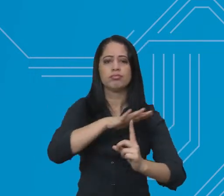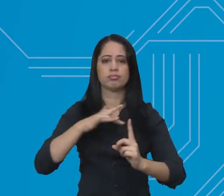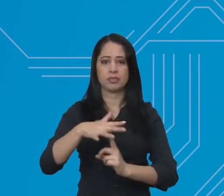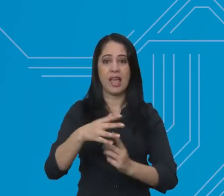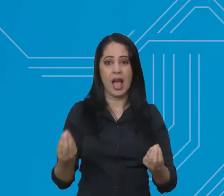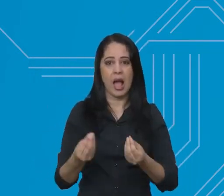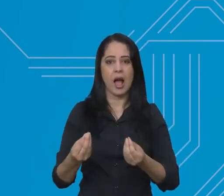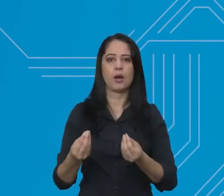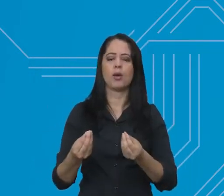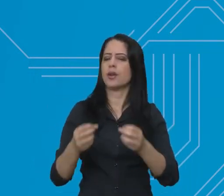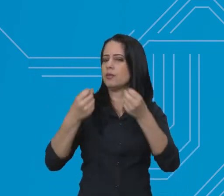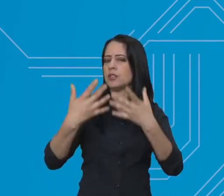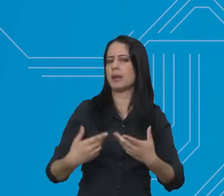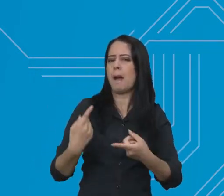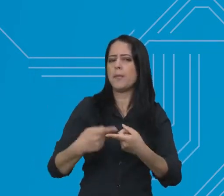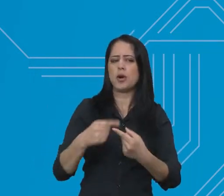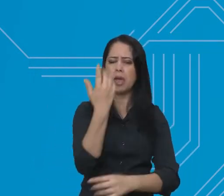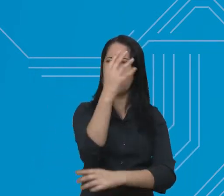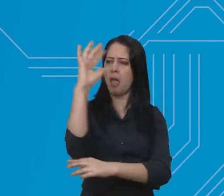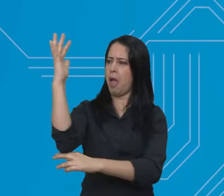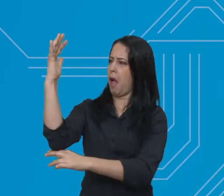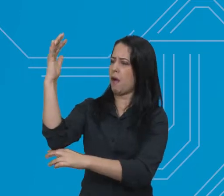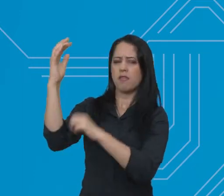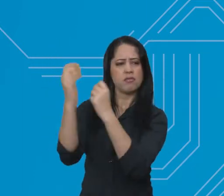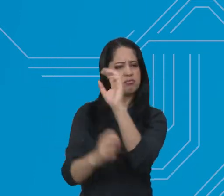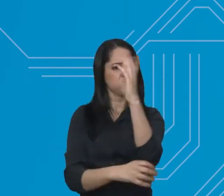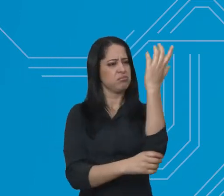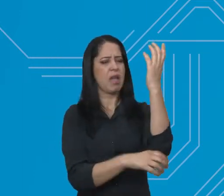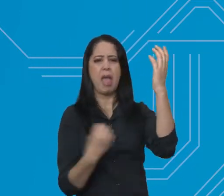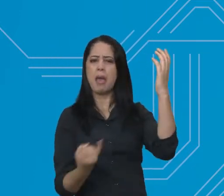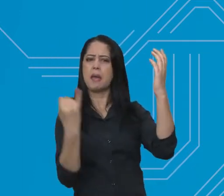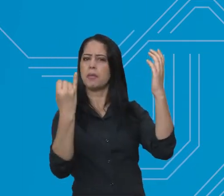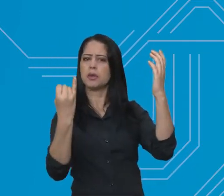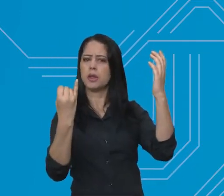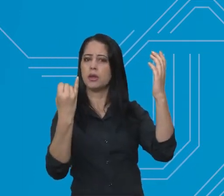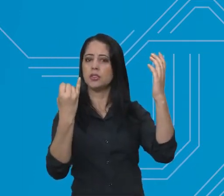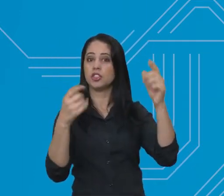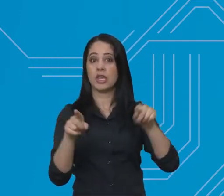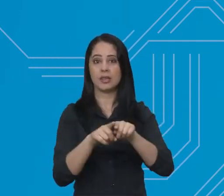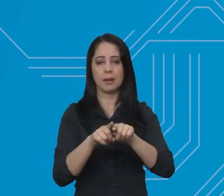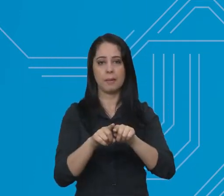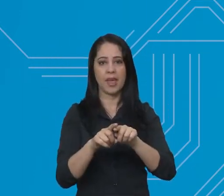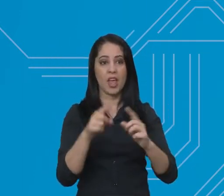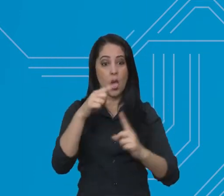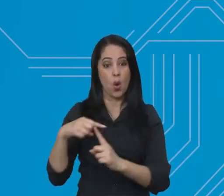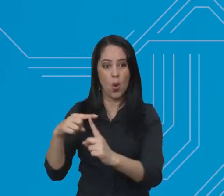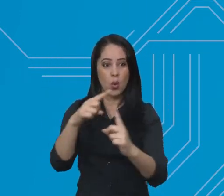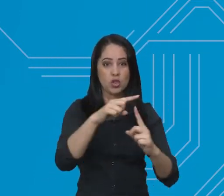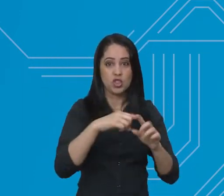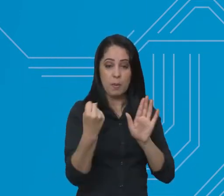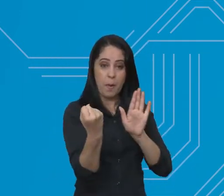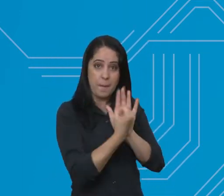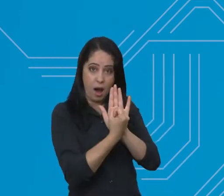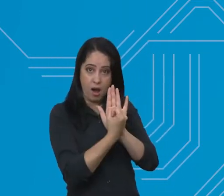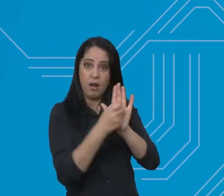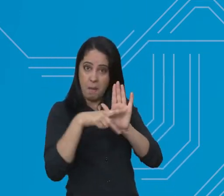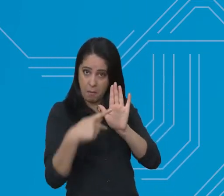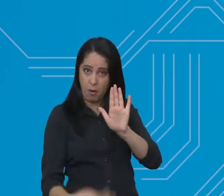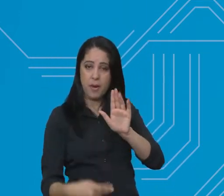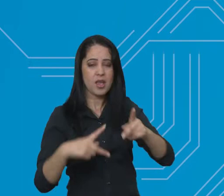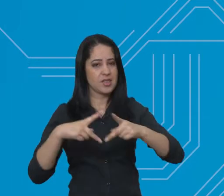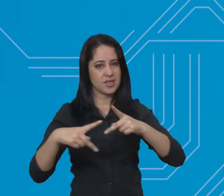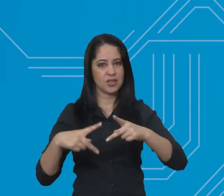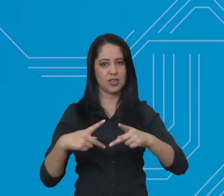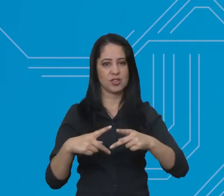para comentar por que as árvores são tão importantes no nosso dia a dia e também conhecer quais são as espécies símbolos aqui de São José